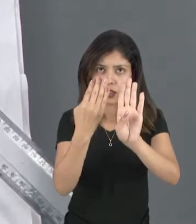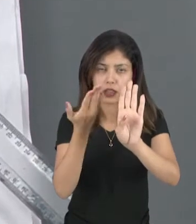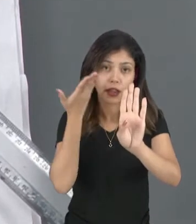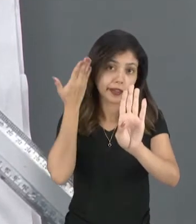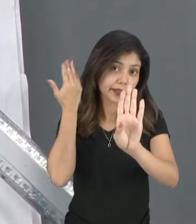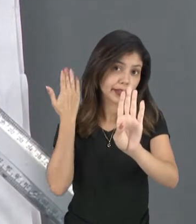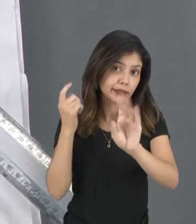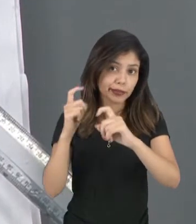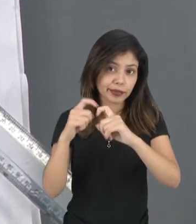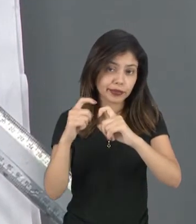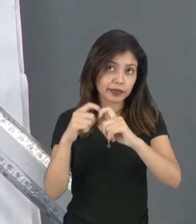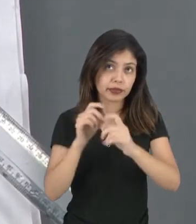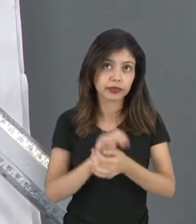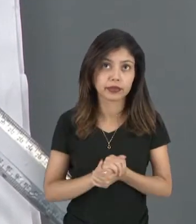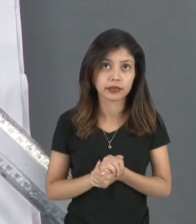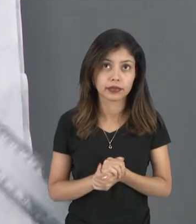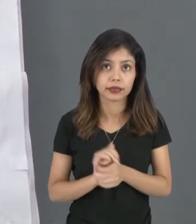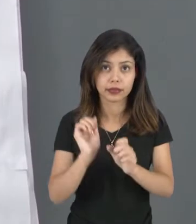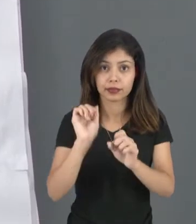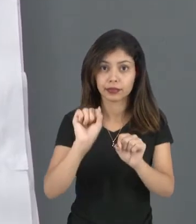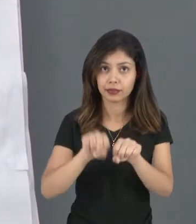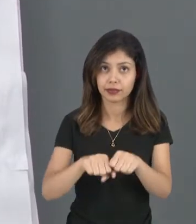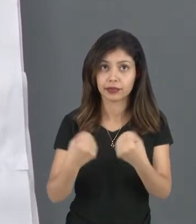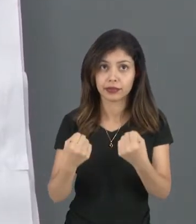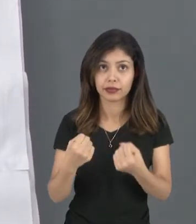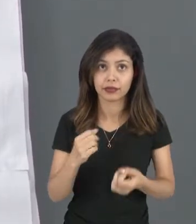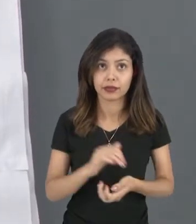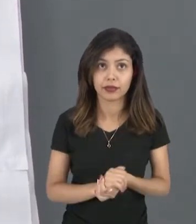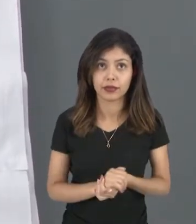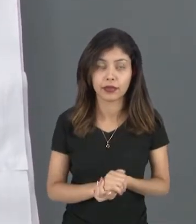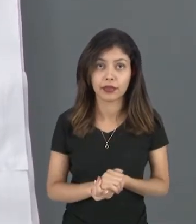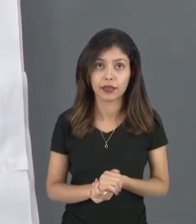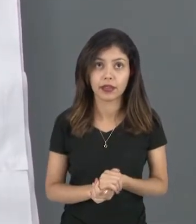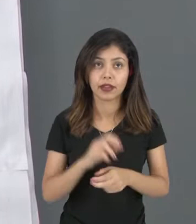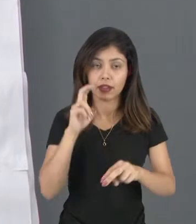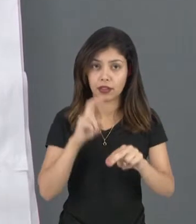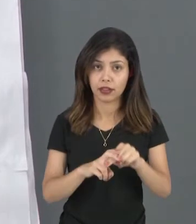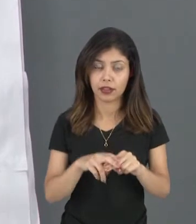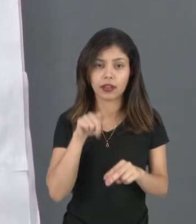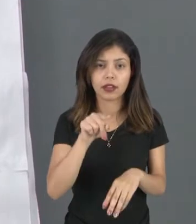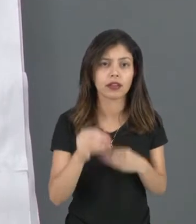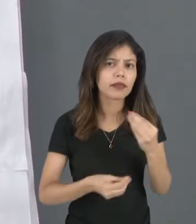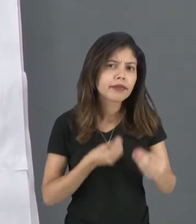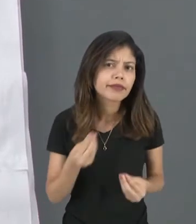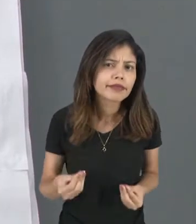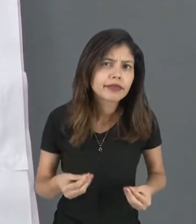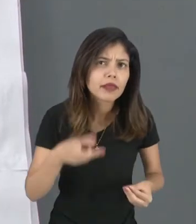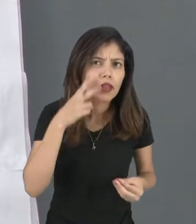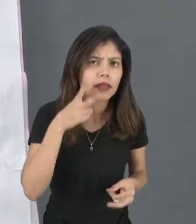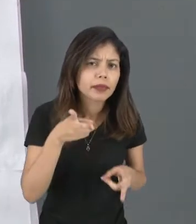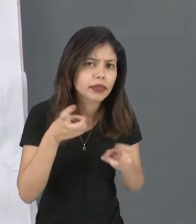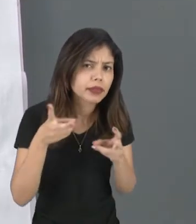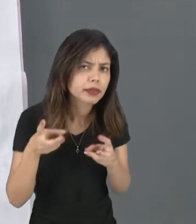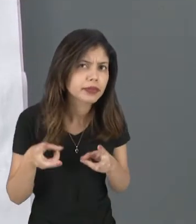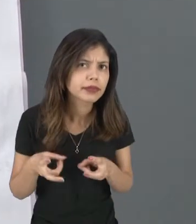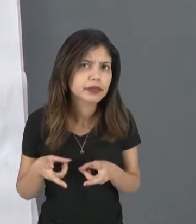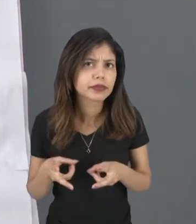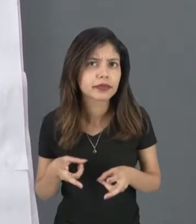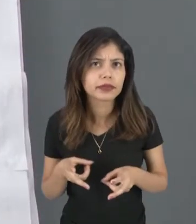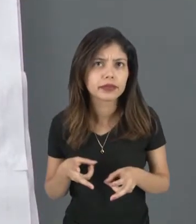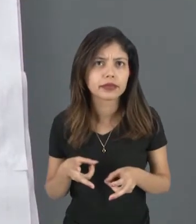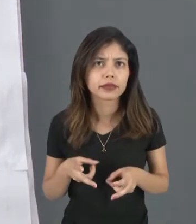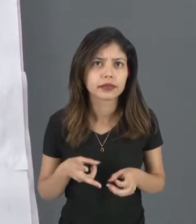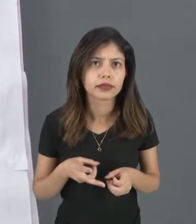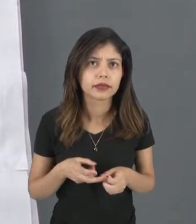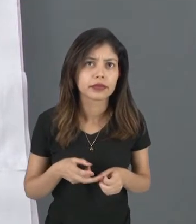médico, o armário está quebrado e a cadeira onde o paciente está sentado, ó, vocês perceberam? Os ajustes que